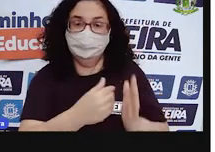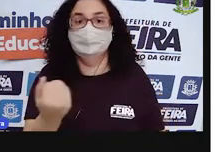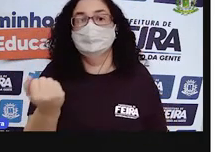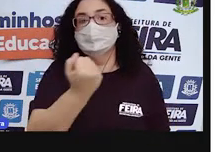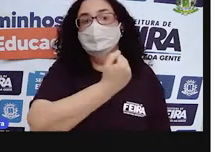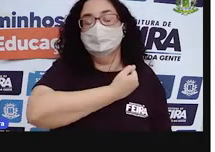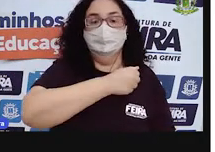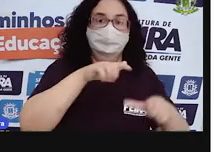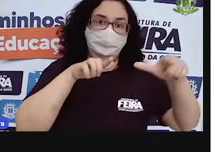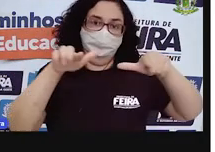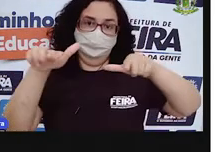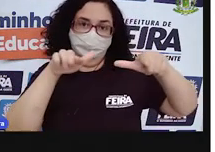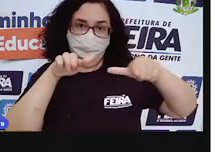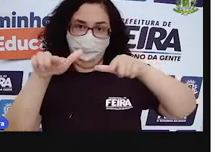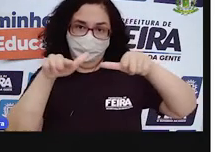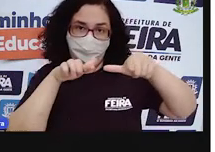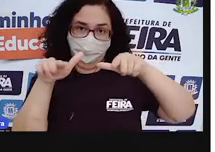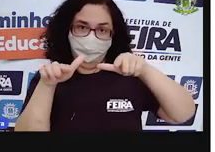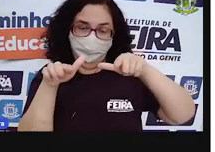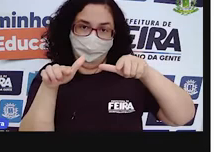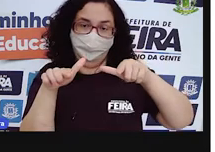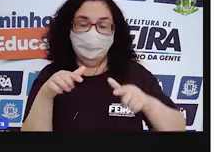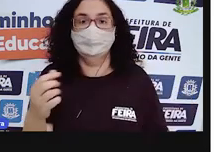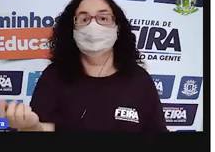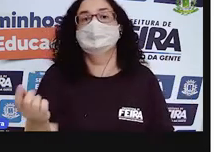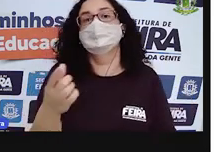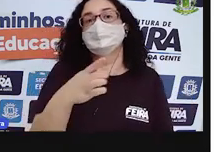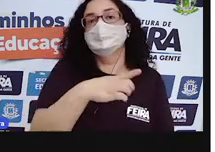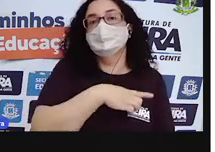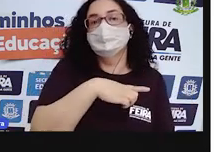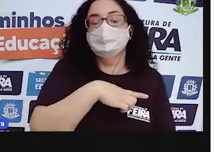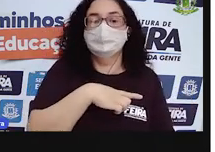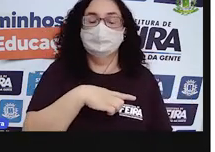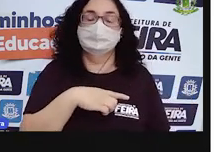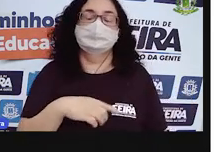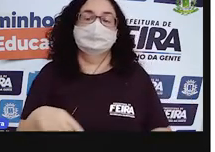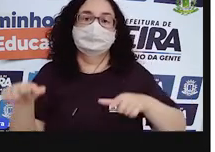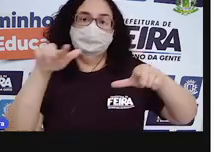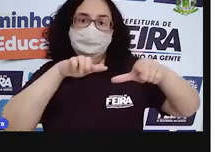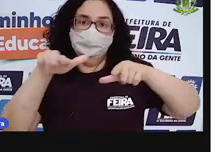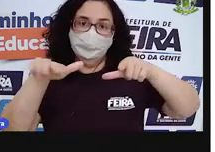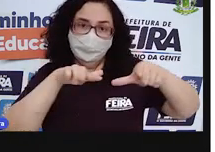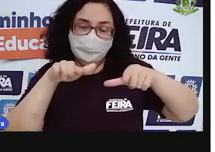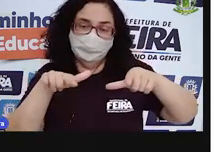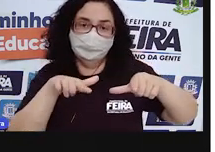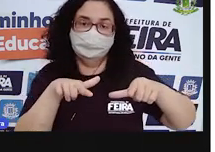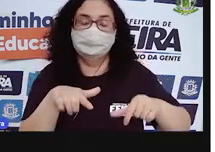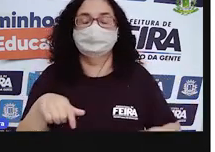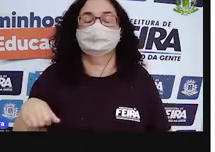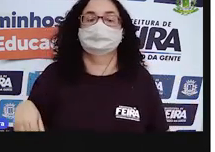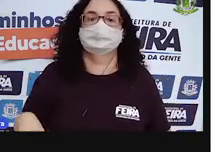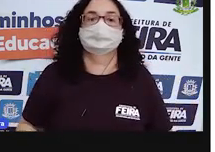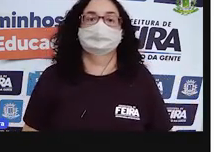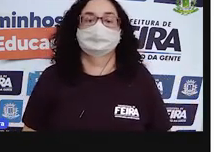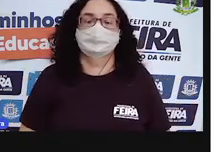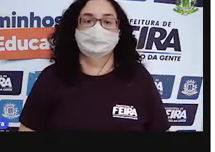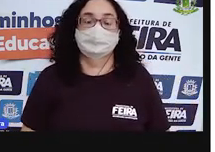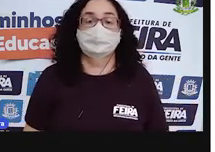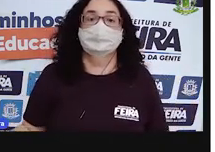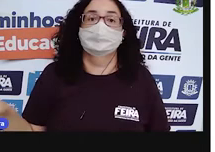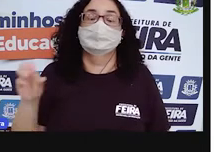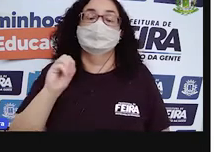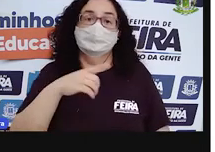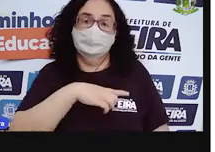no mercado de trabalho né mercado de trabalho nós estamos falando de emprego de oportunidade de emprego né